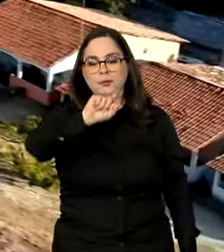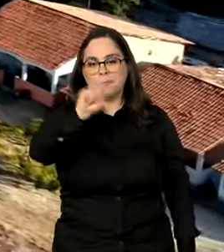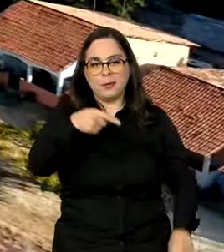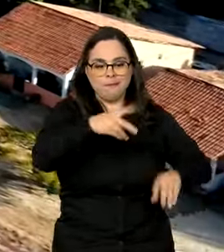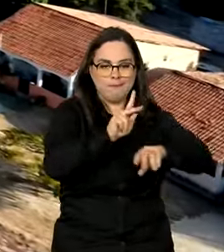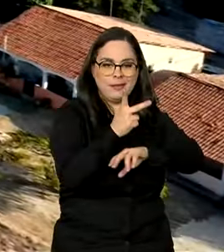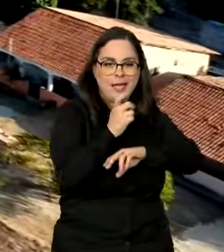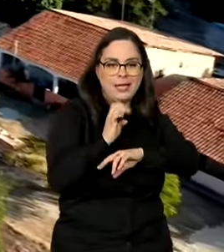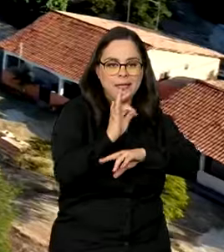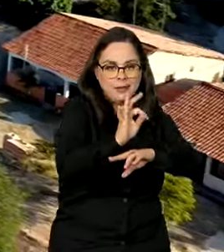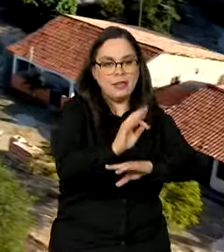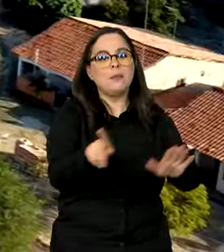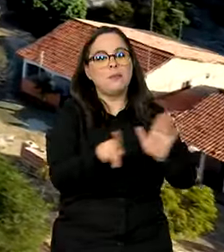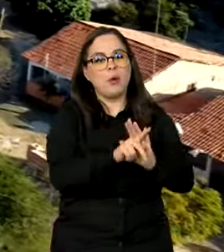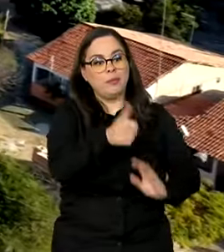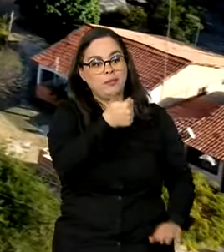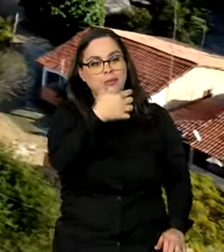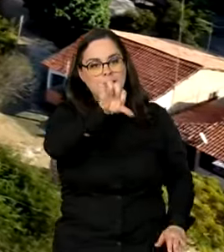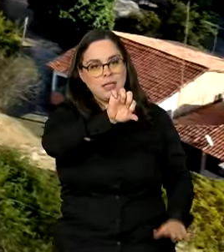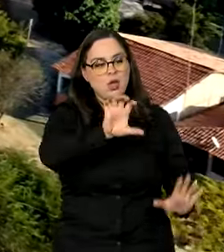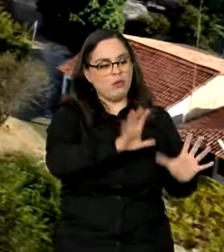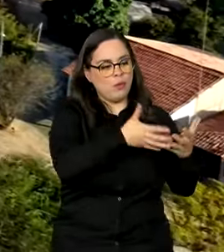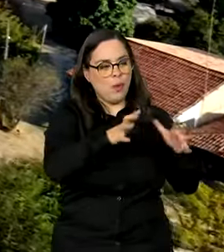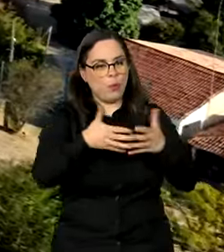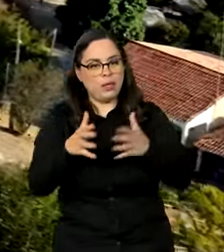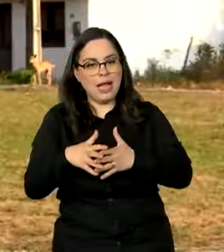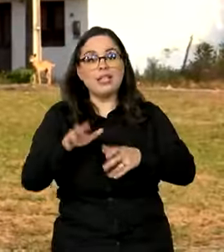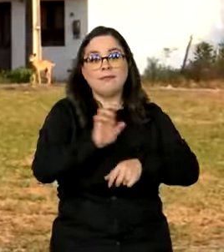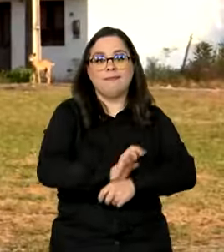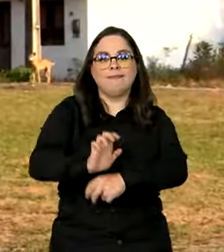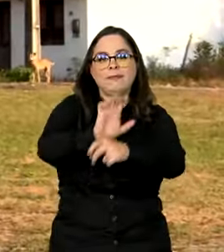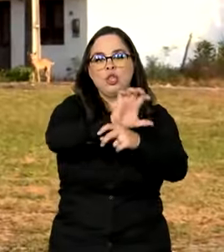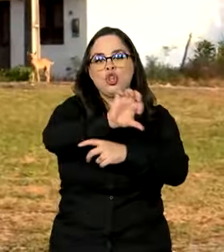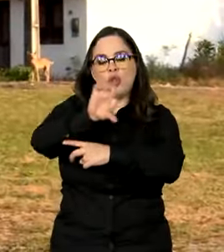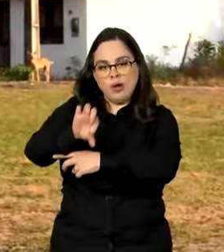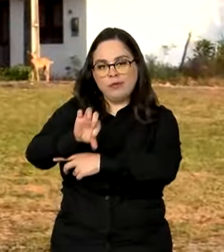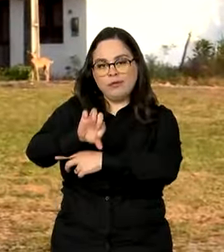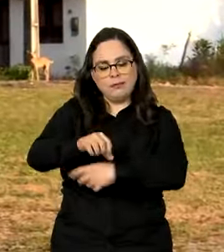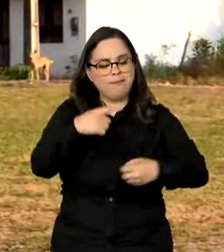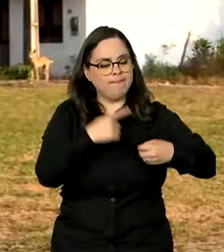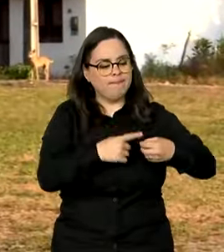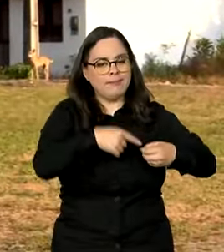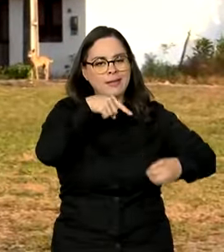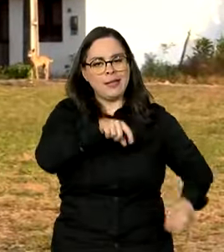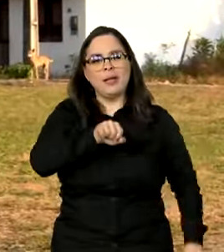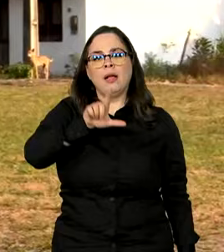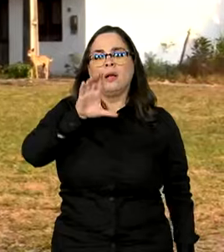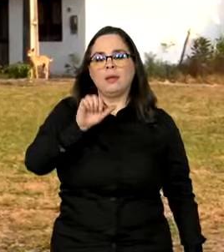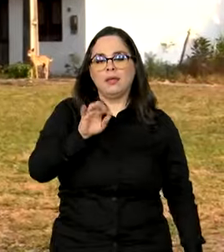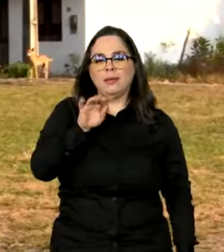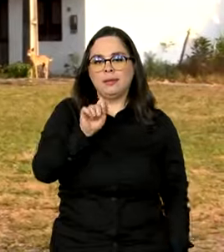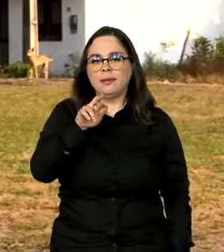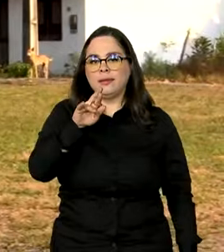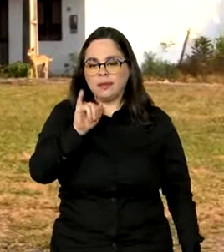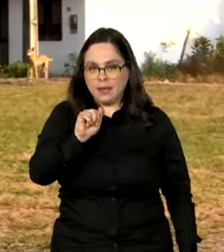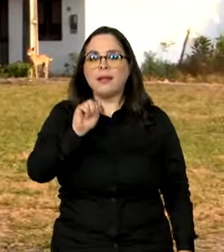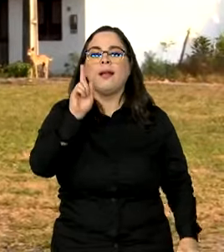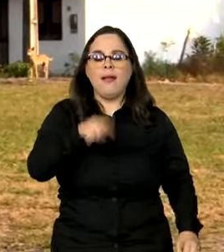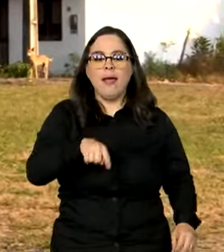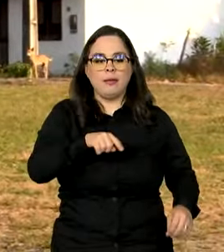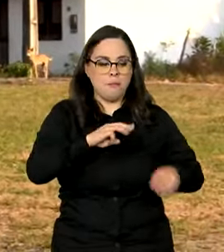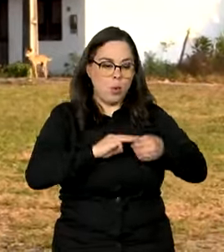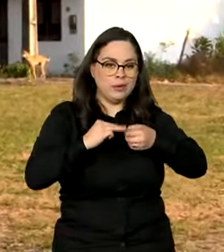para 19 comunidades de 9 estados. Alcântara é um município que tem maior proporção de